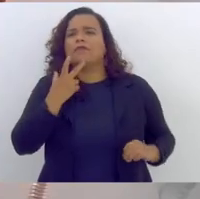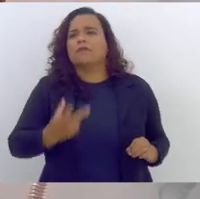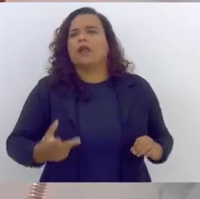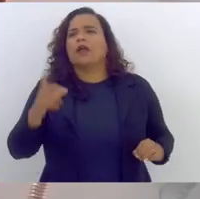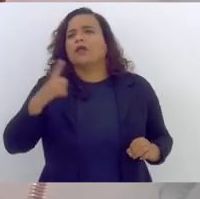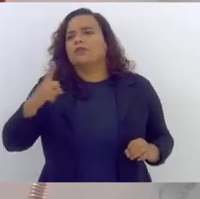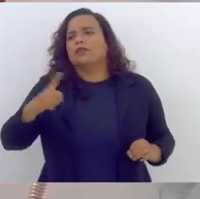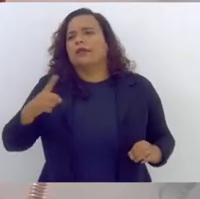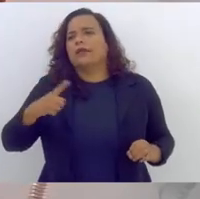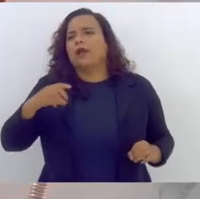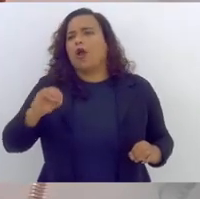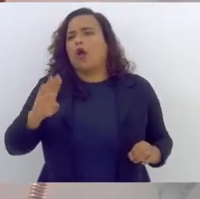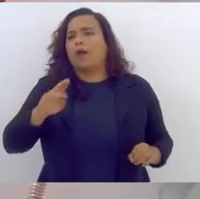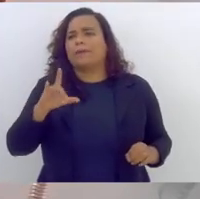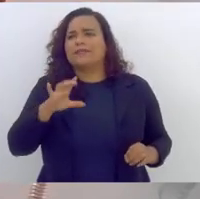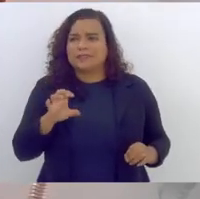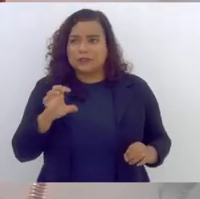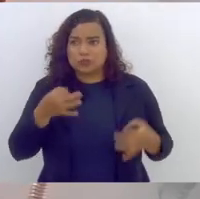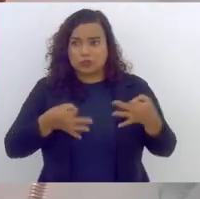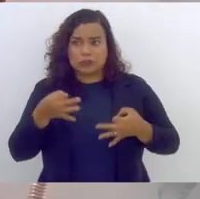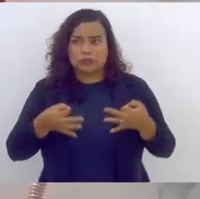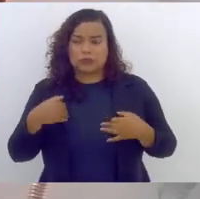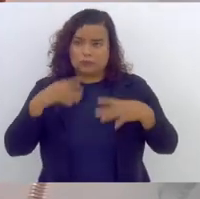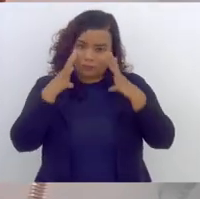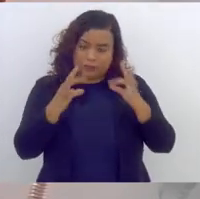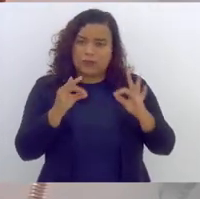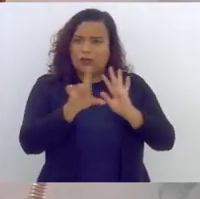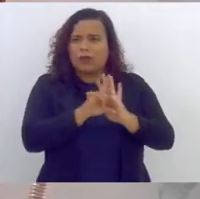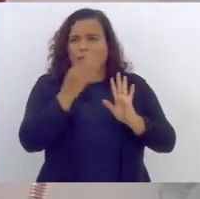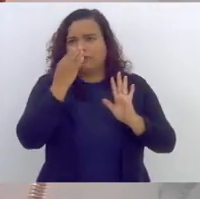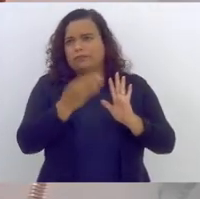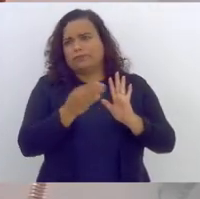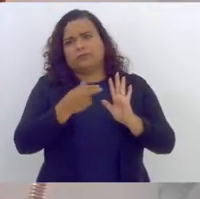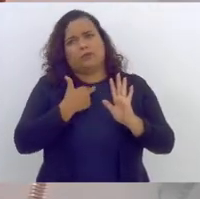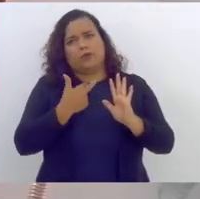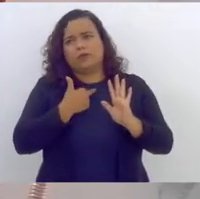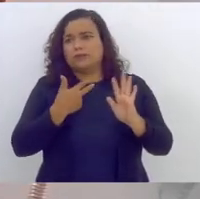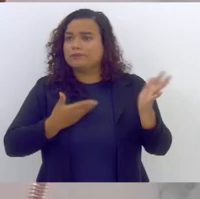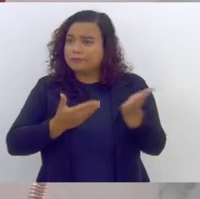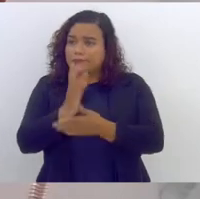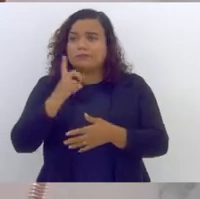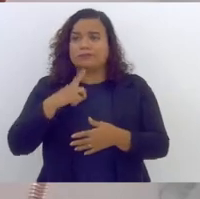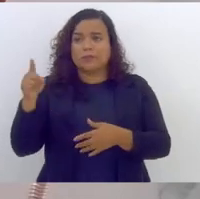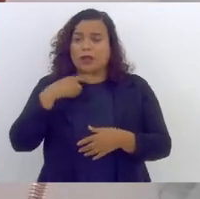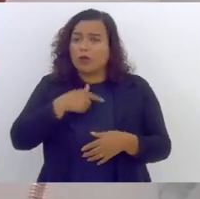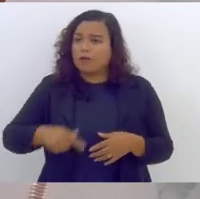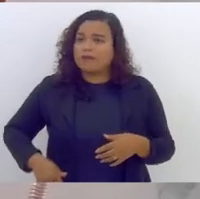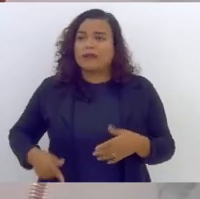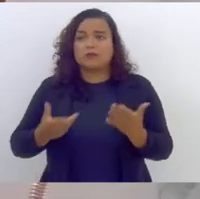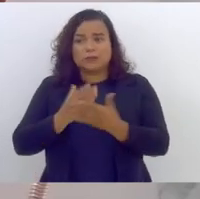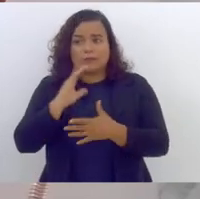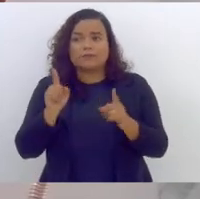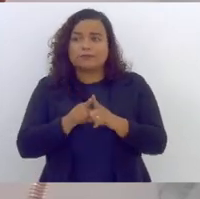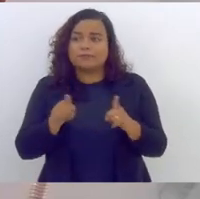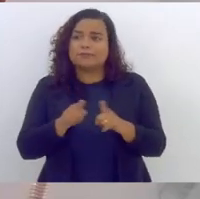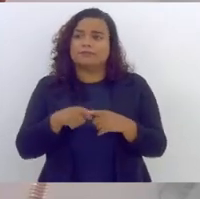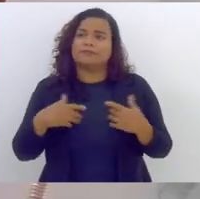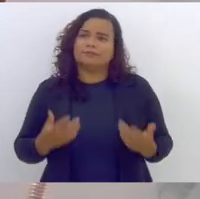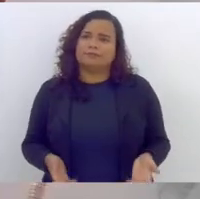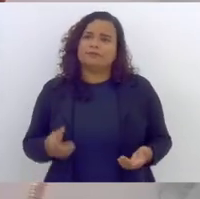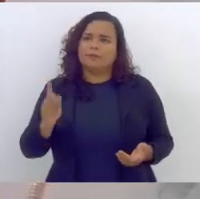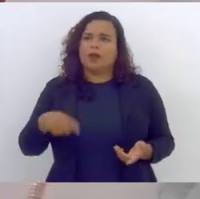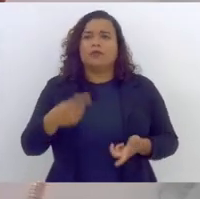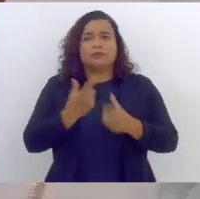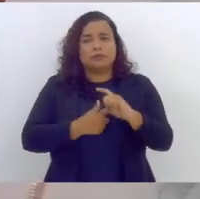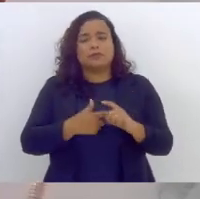óbito jurídico e não observar essas leis aprovadas por unanimidade na casa e sancionadas pelo Governador uma delas é suspensão